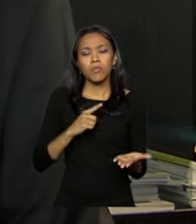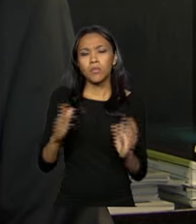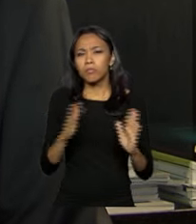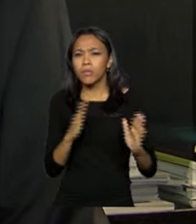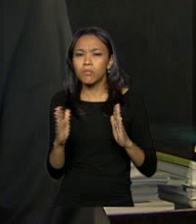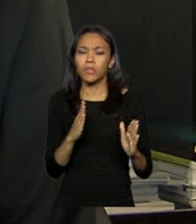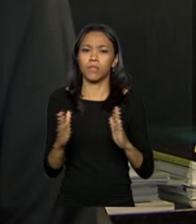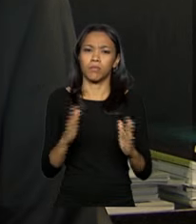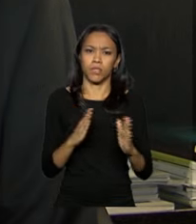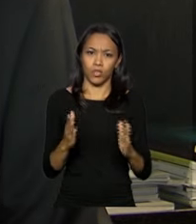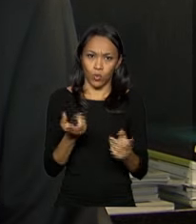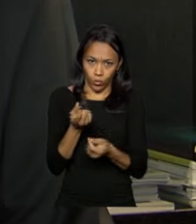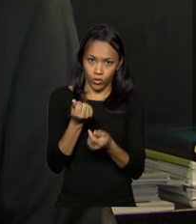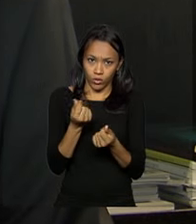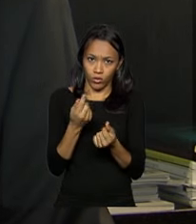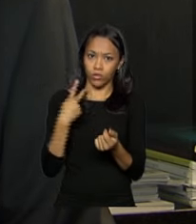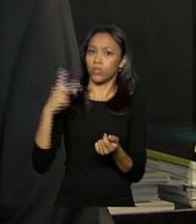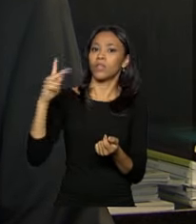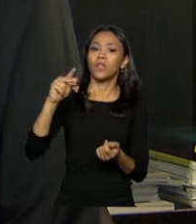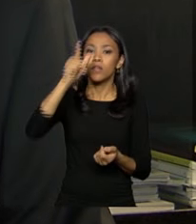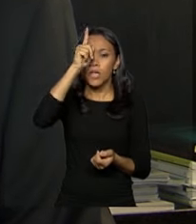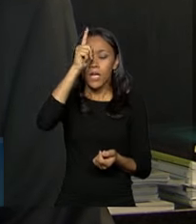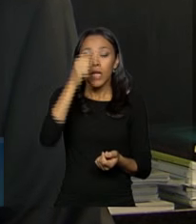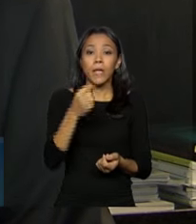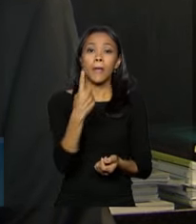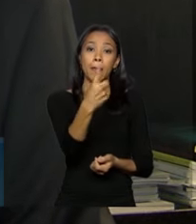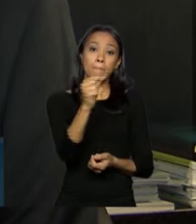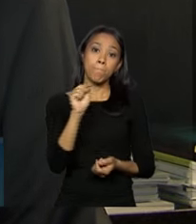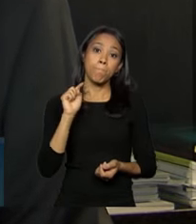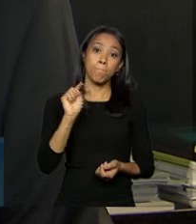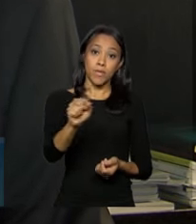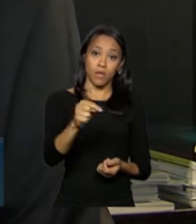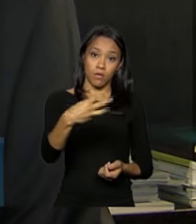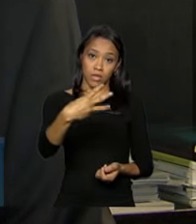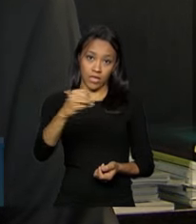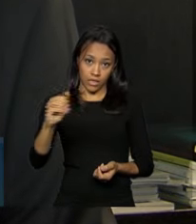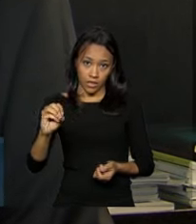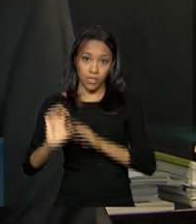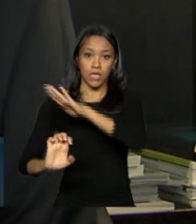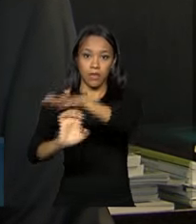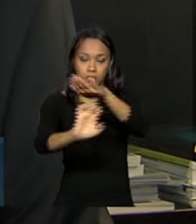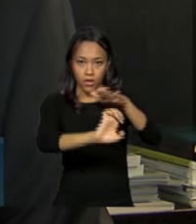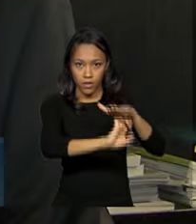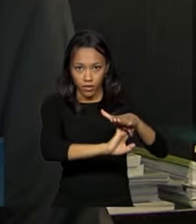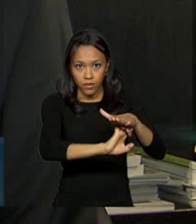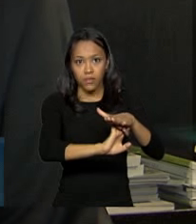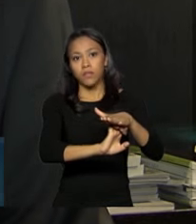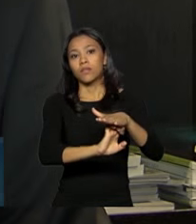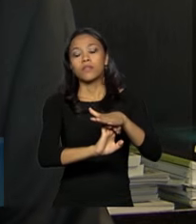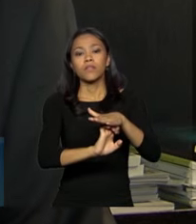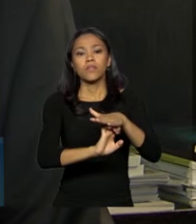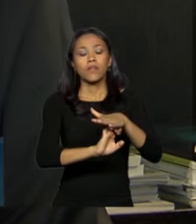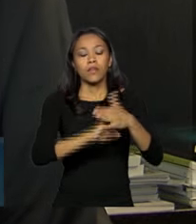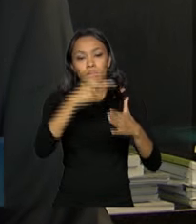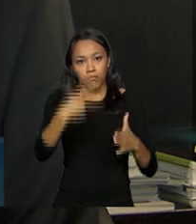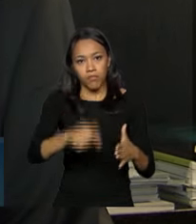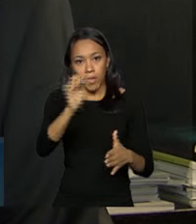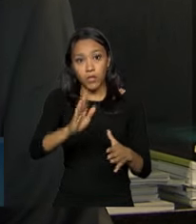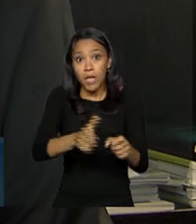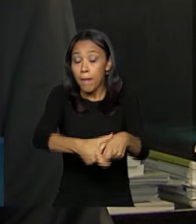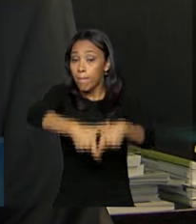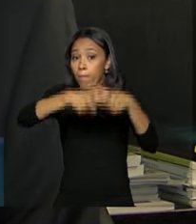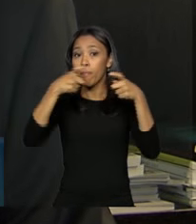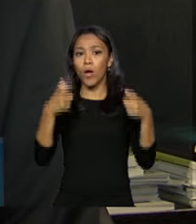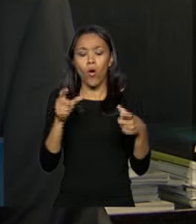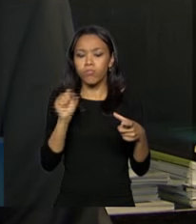com capital da Alemanha, 1.300 empresas. E as maiores estão em São Paulo, sem dúvida